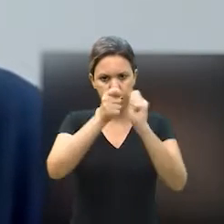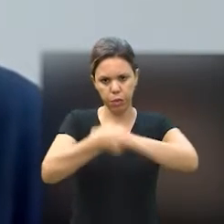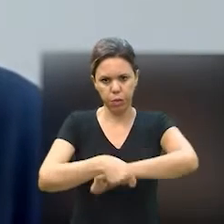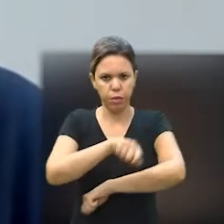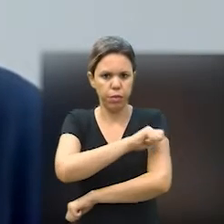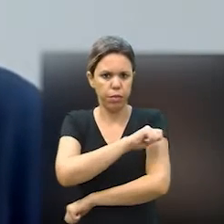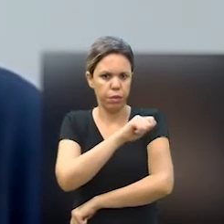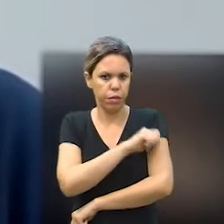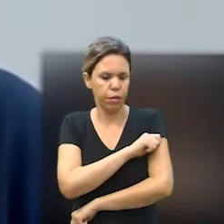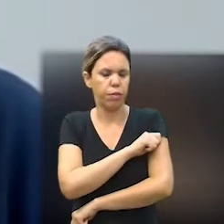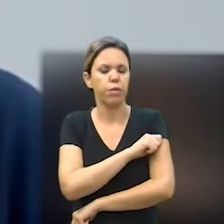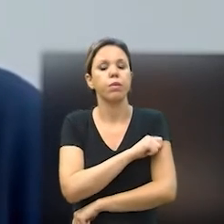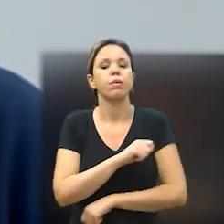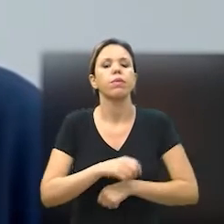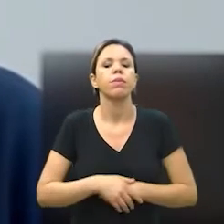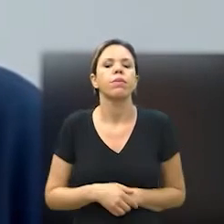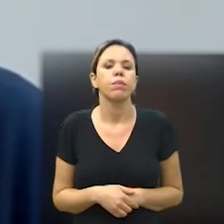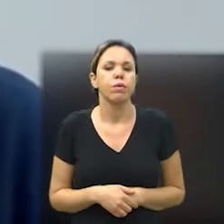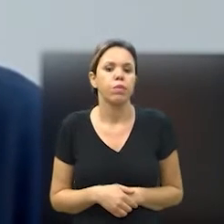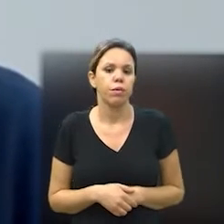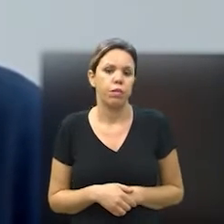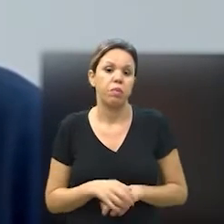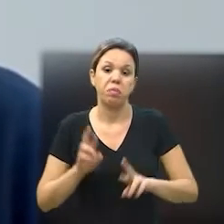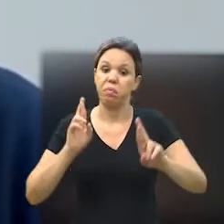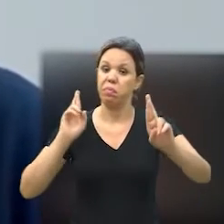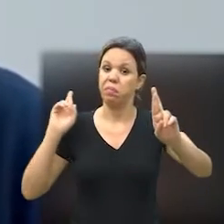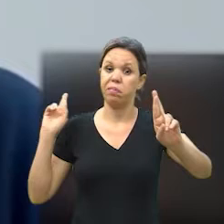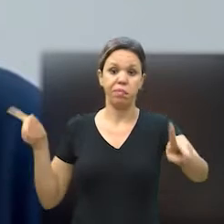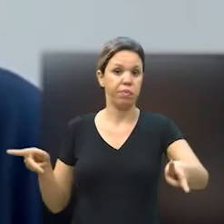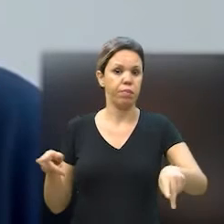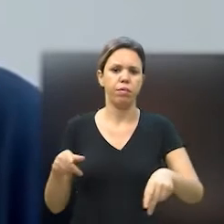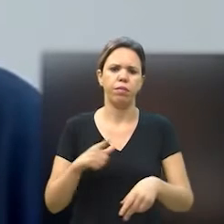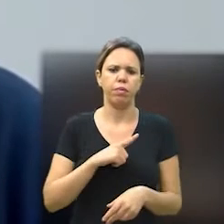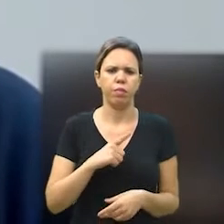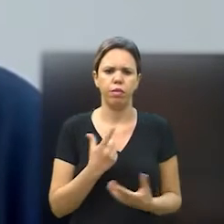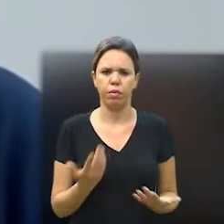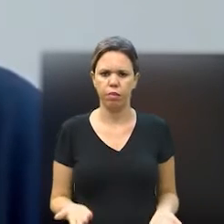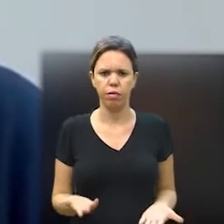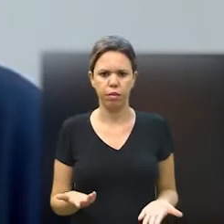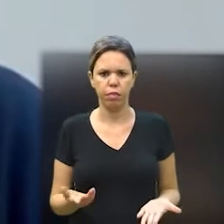dos alunos a uma realidade muito diferente